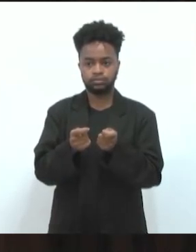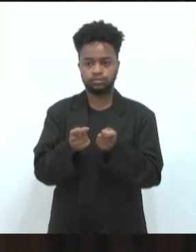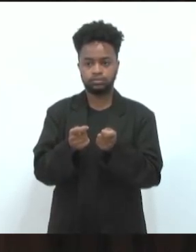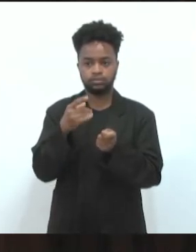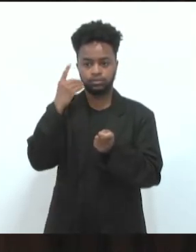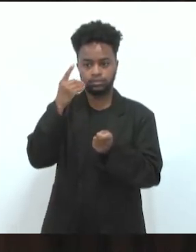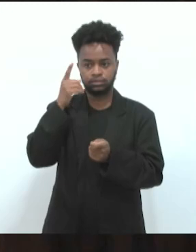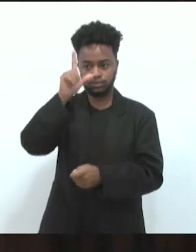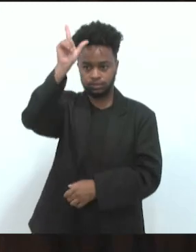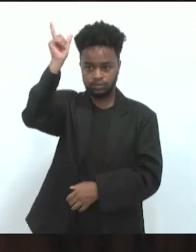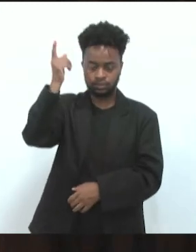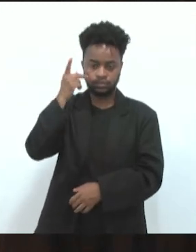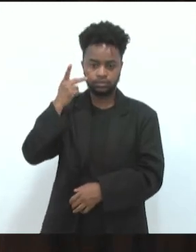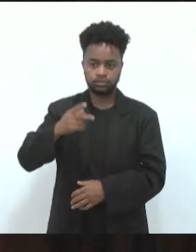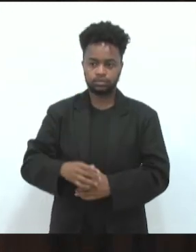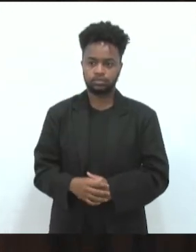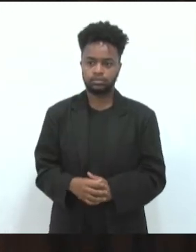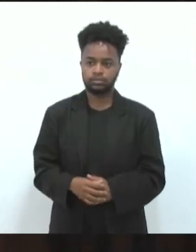Deputado Luiz Paulo.